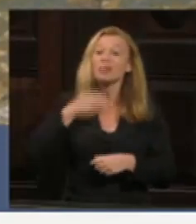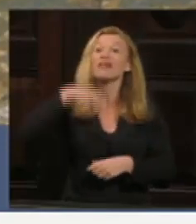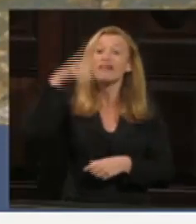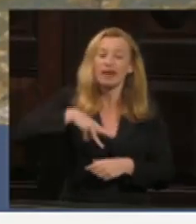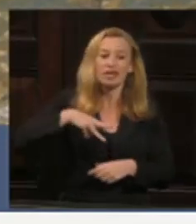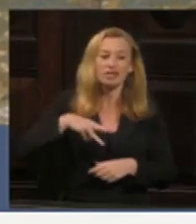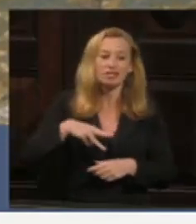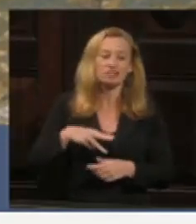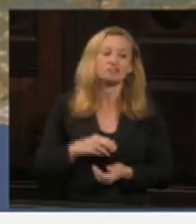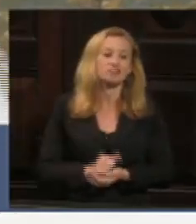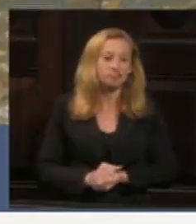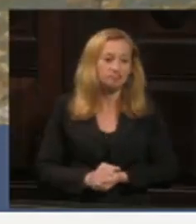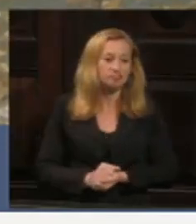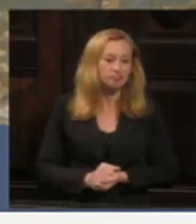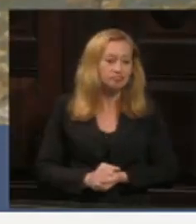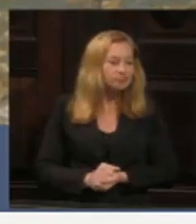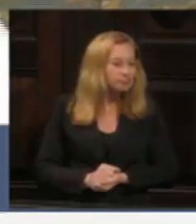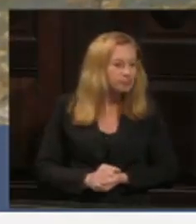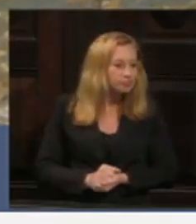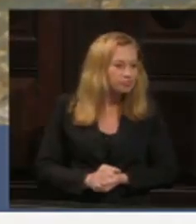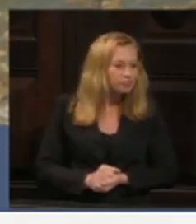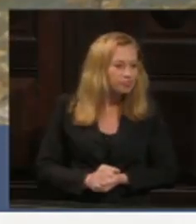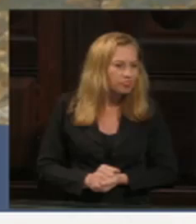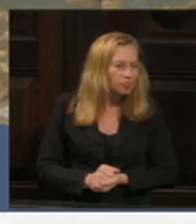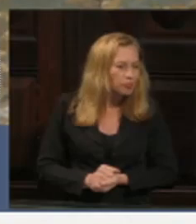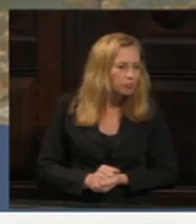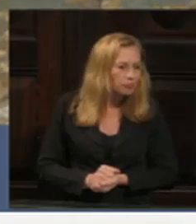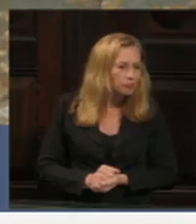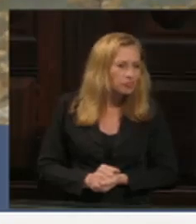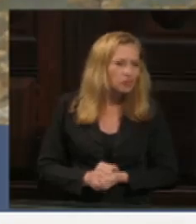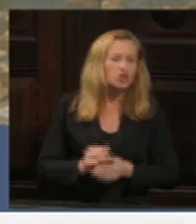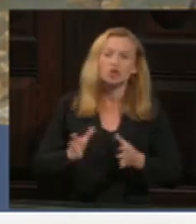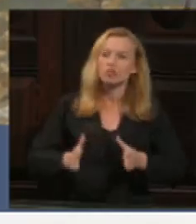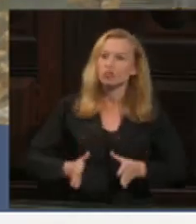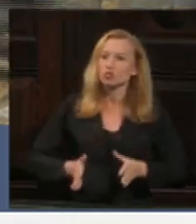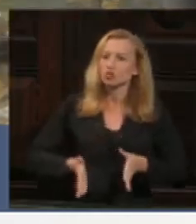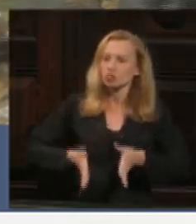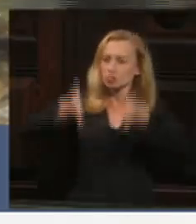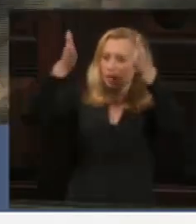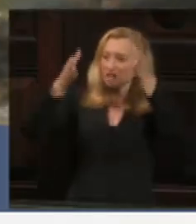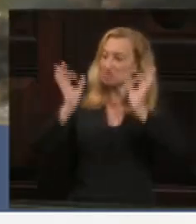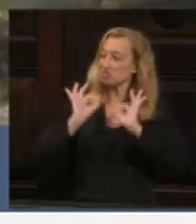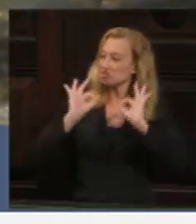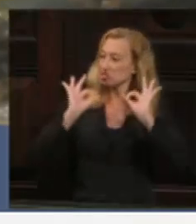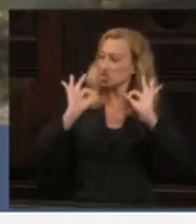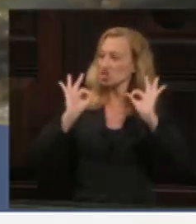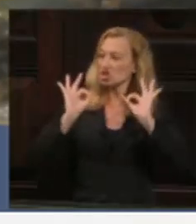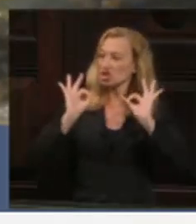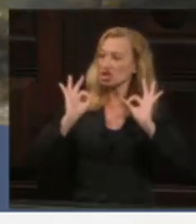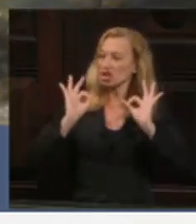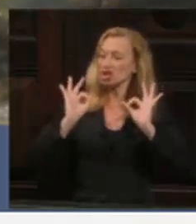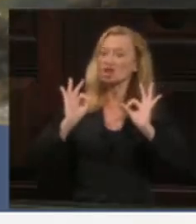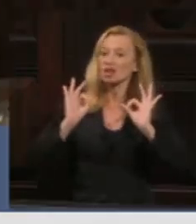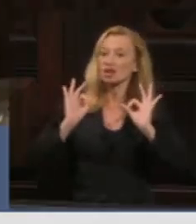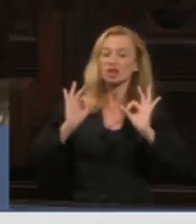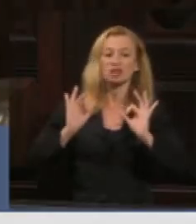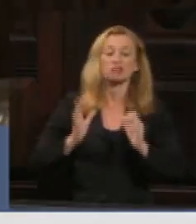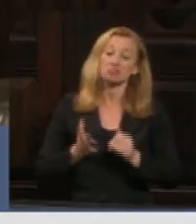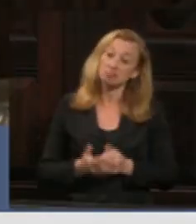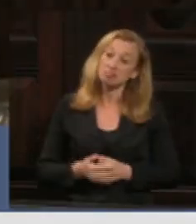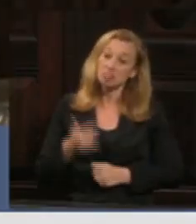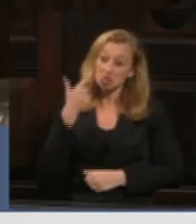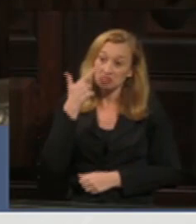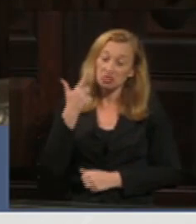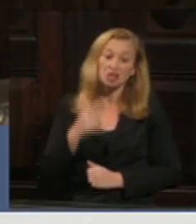não. E sim o cara que mora nos condomínios luxuosos, os poderosos, endinheirados. É esse que nós temos que botar atrás das grades. Obrigado,